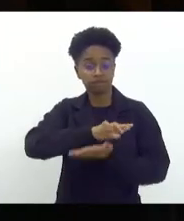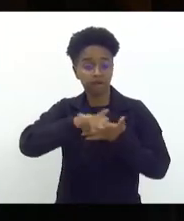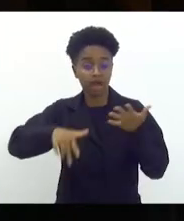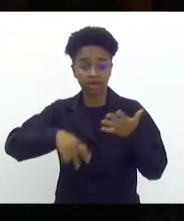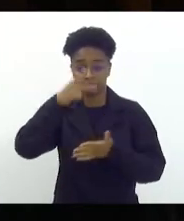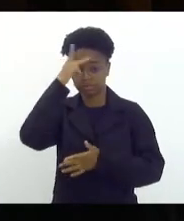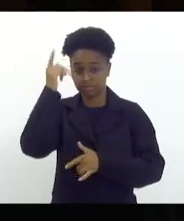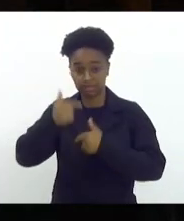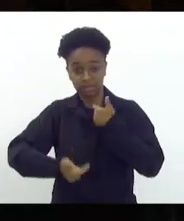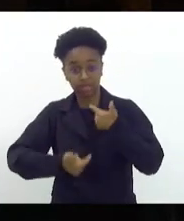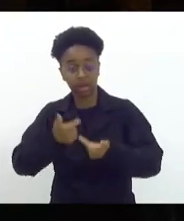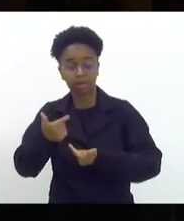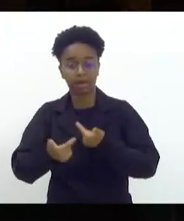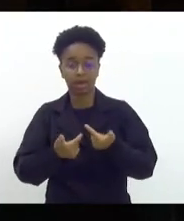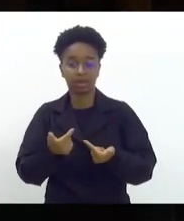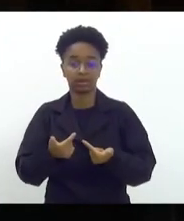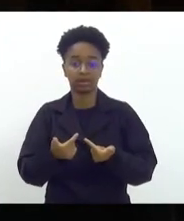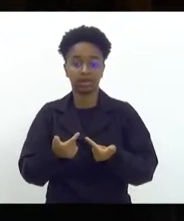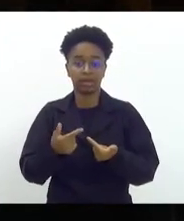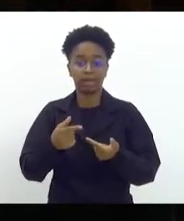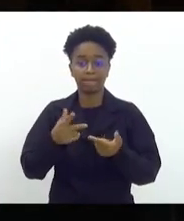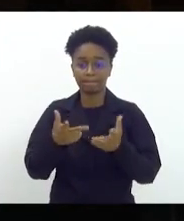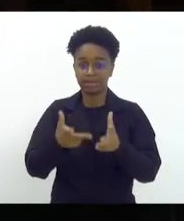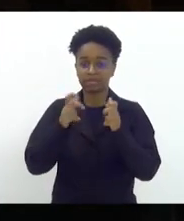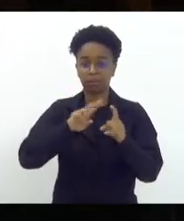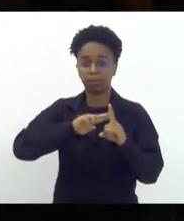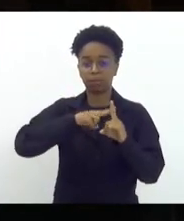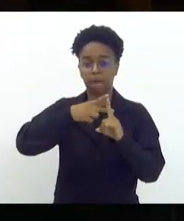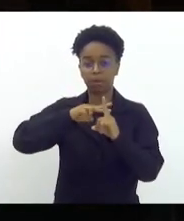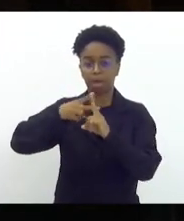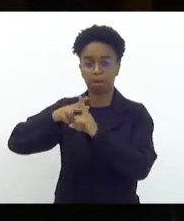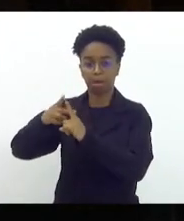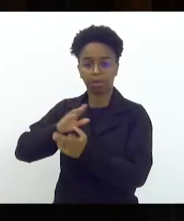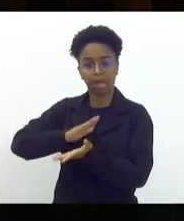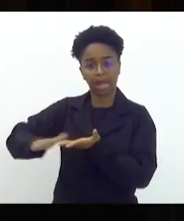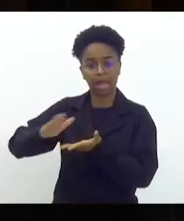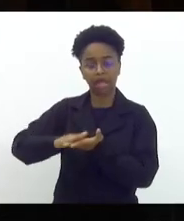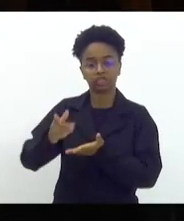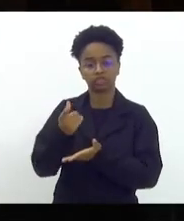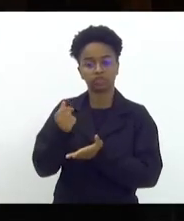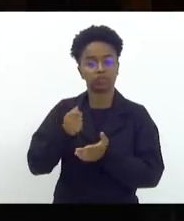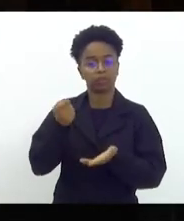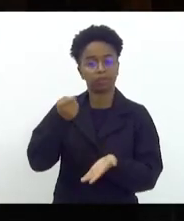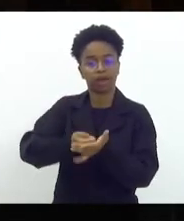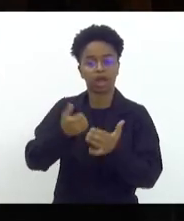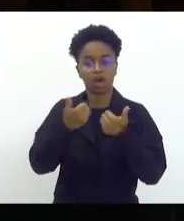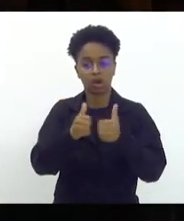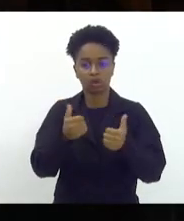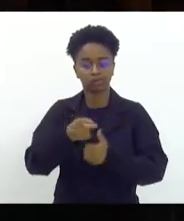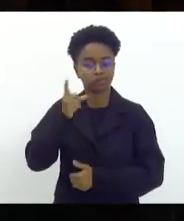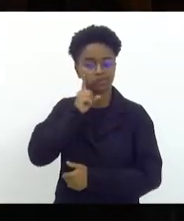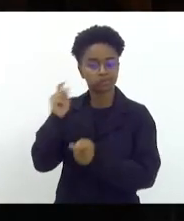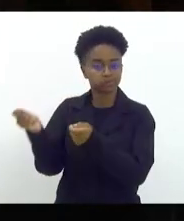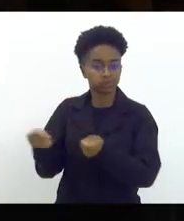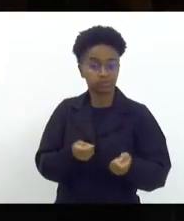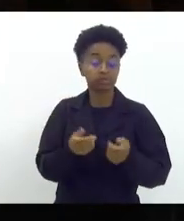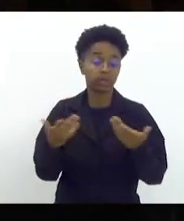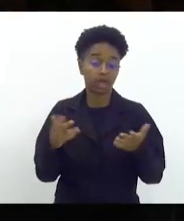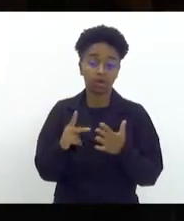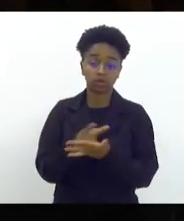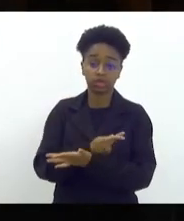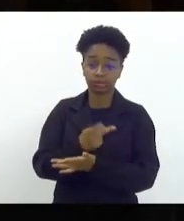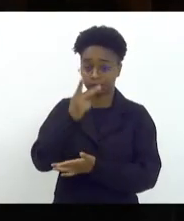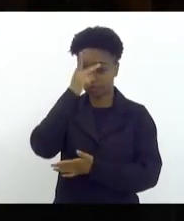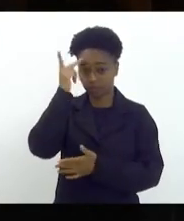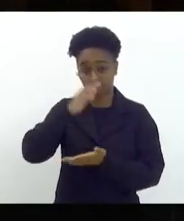de trabalhadores vejam se multiplicar o seu gasto com passagem no dia a dia o que pode levar muitos trabalhadores